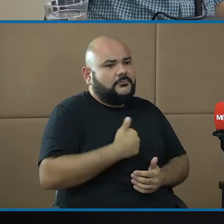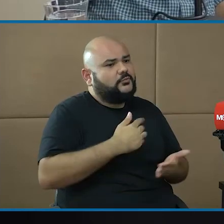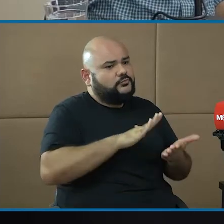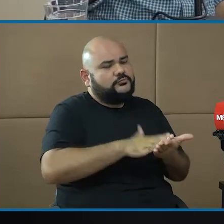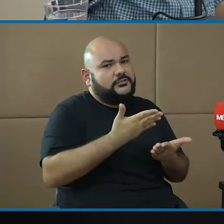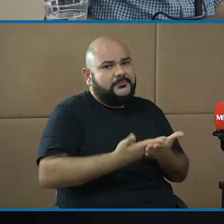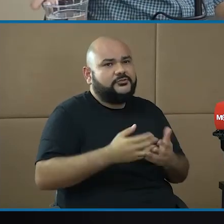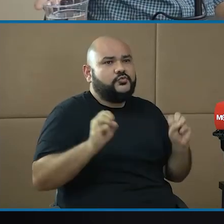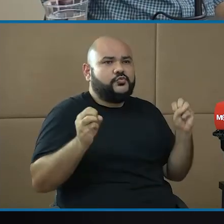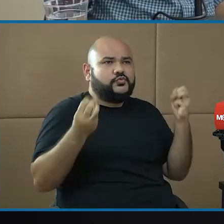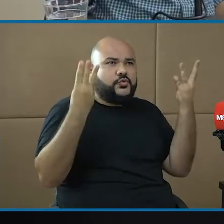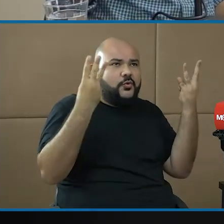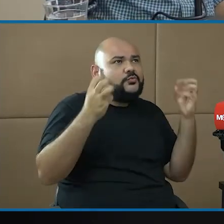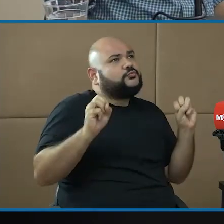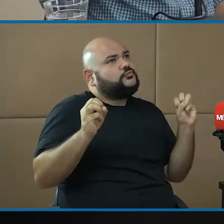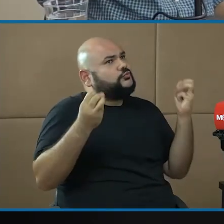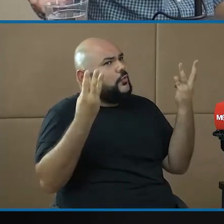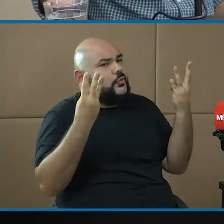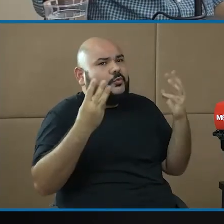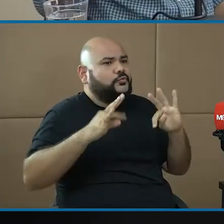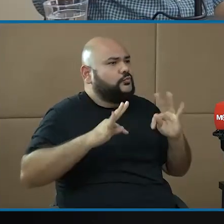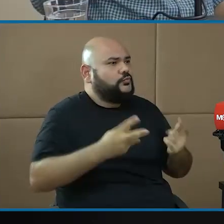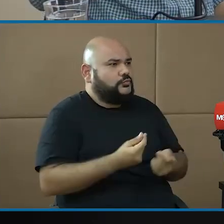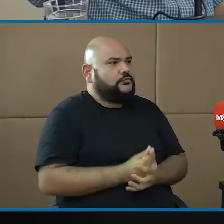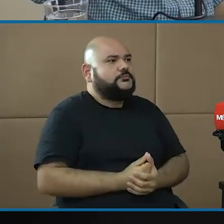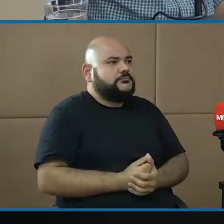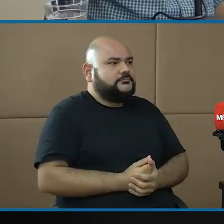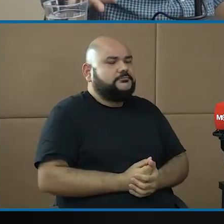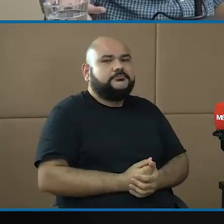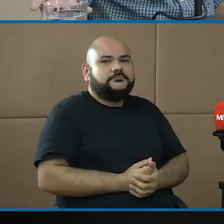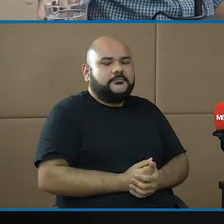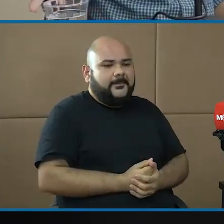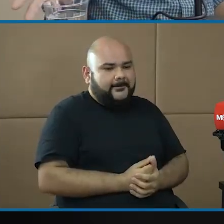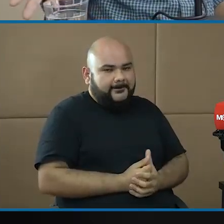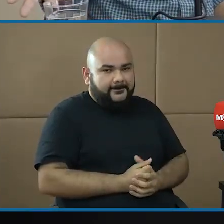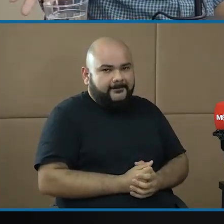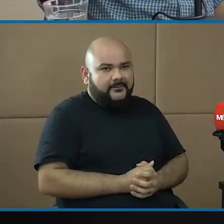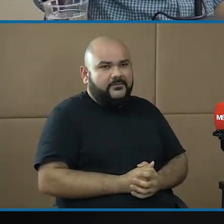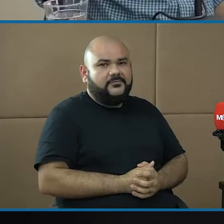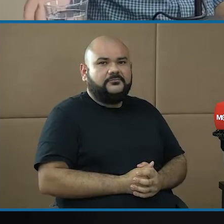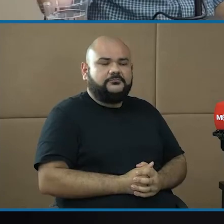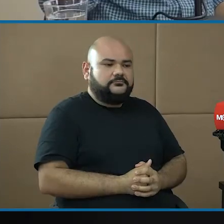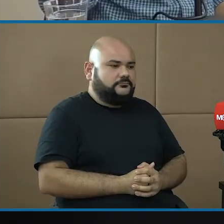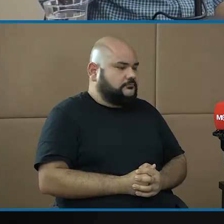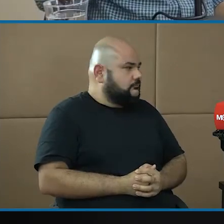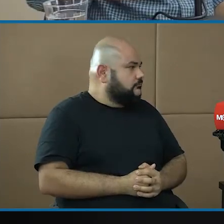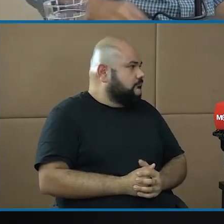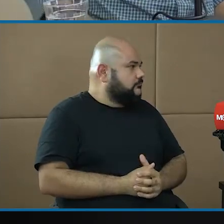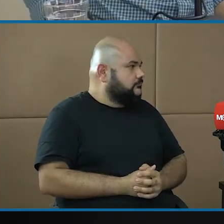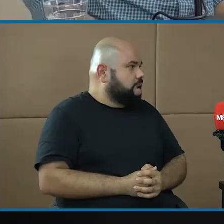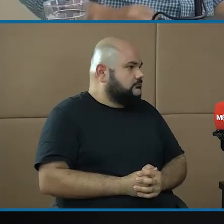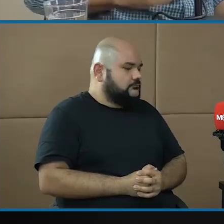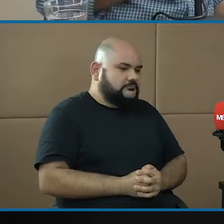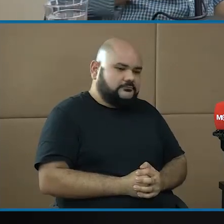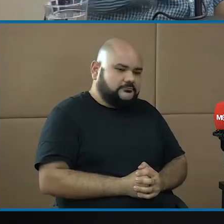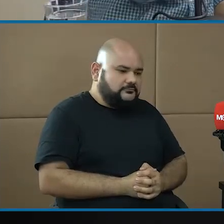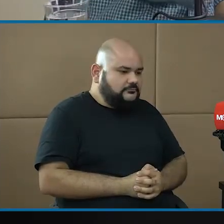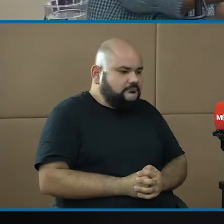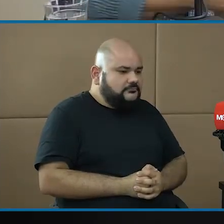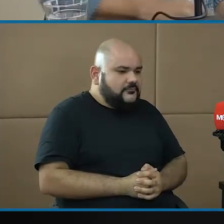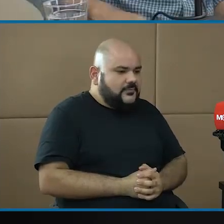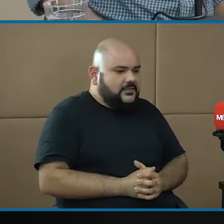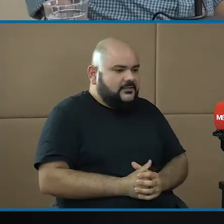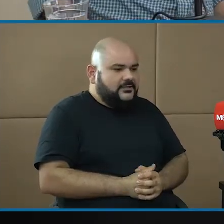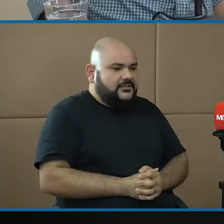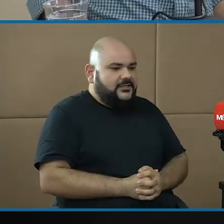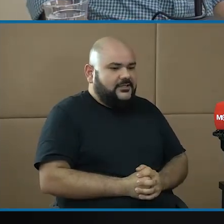um show acontece de tudo, algo inesperado, uma fala inesperada. Como é que você se vira nessa hora para passar aquilo